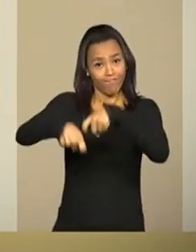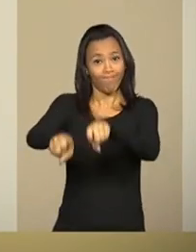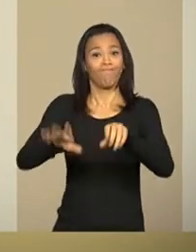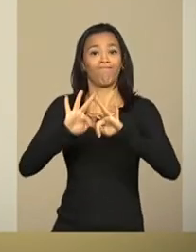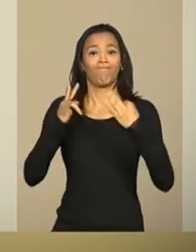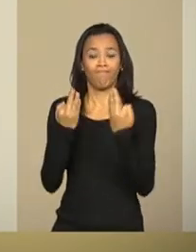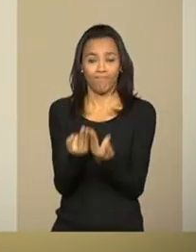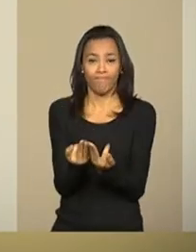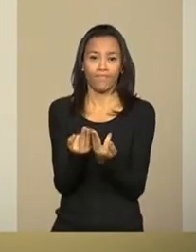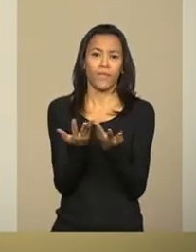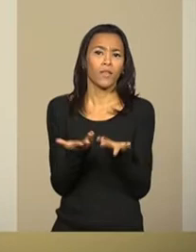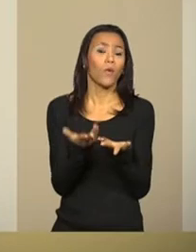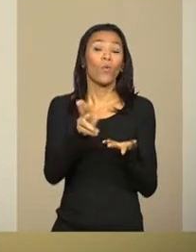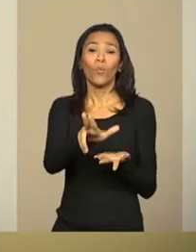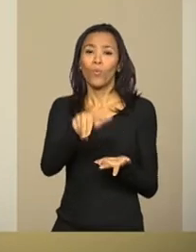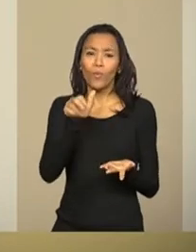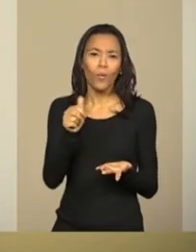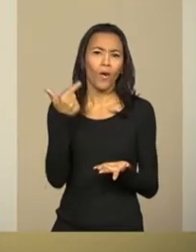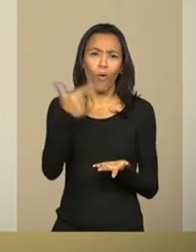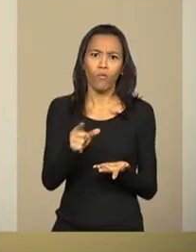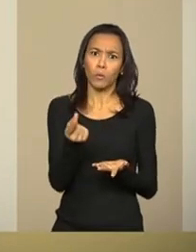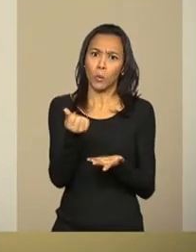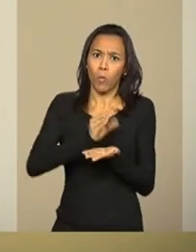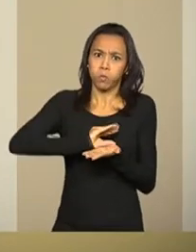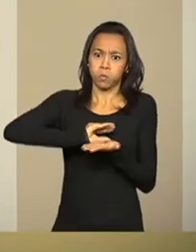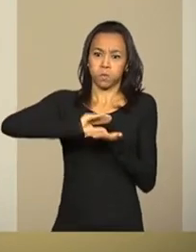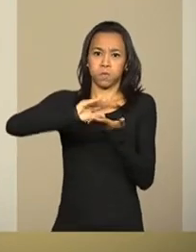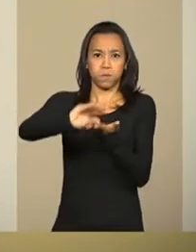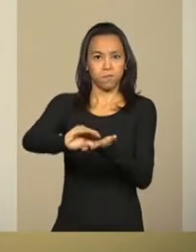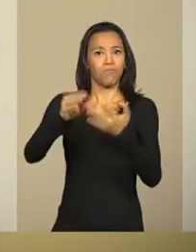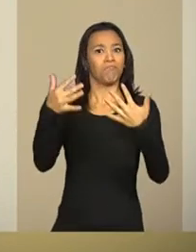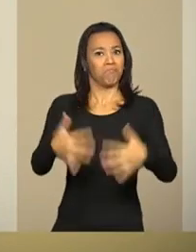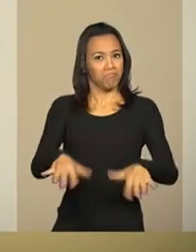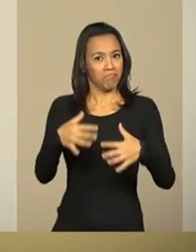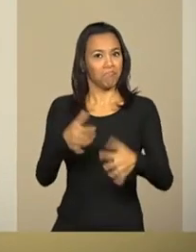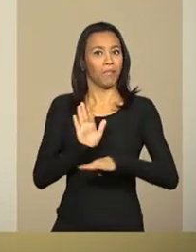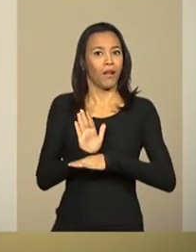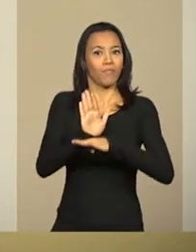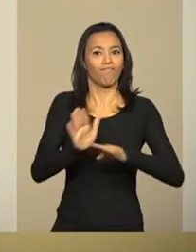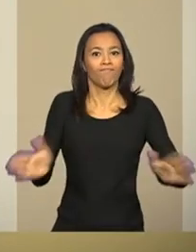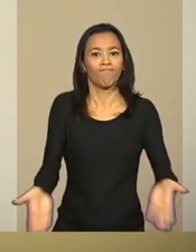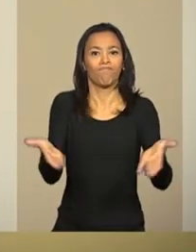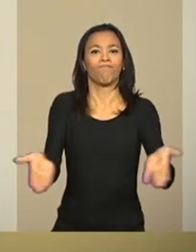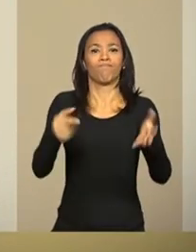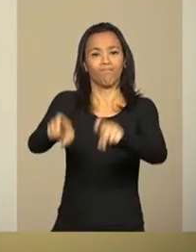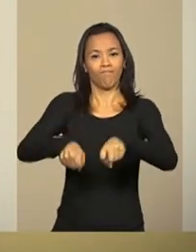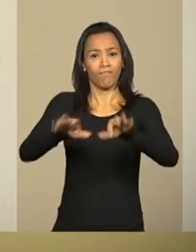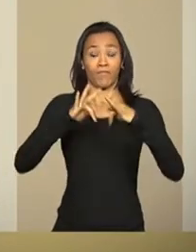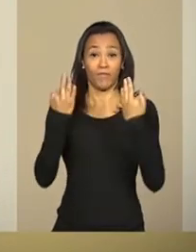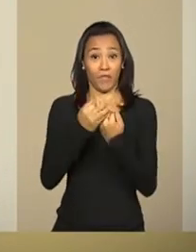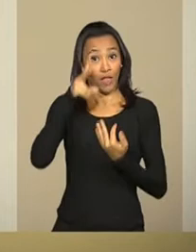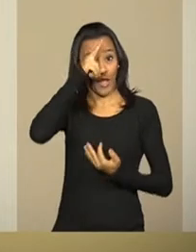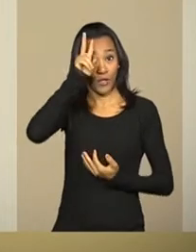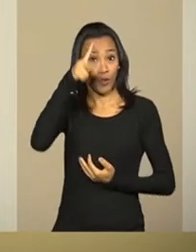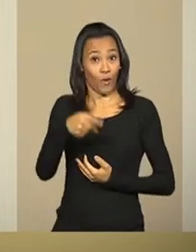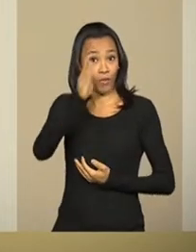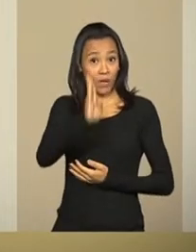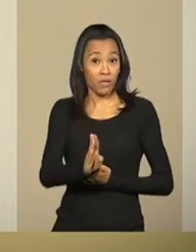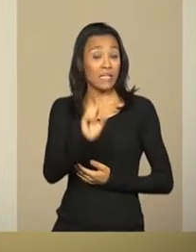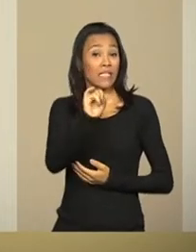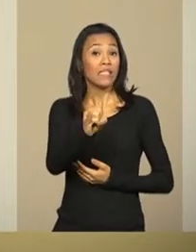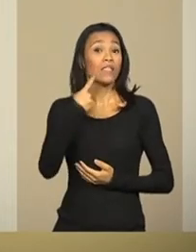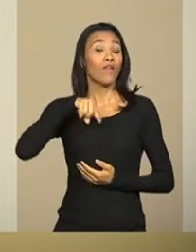agricultura familiar. Nunca houve um volume tão grande de recursos para a agricultura familiar na história do Brasil. Se a